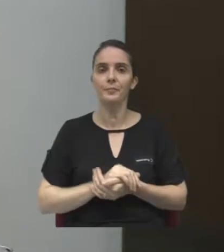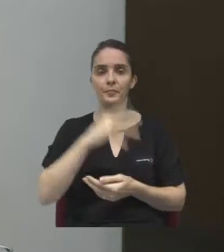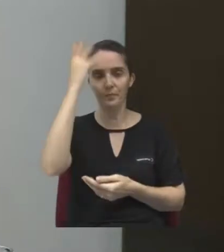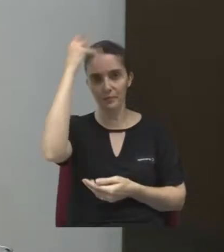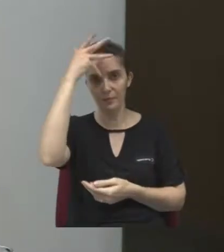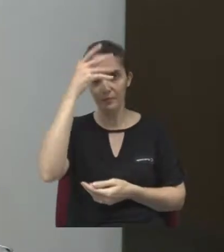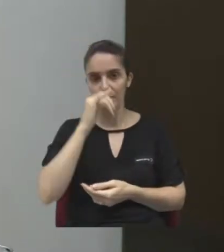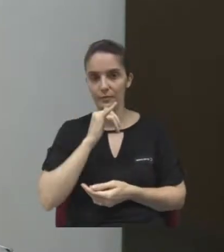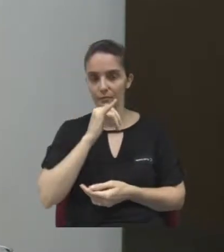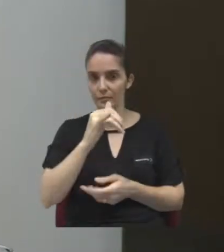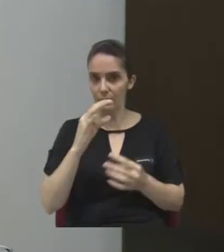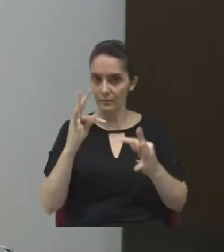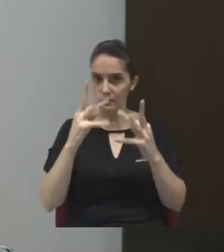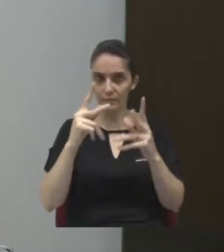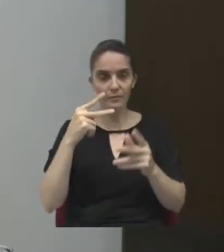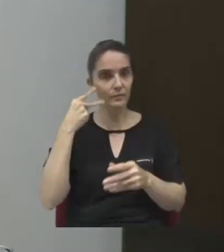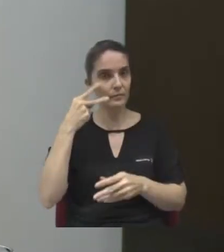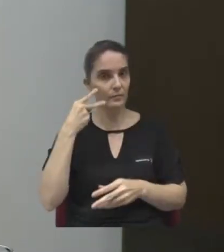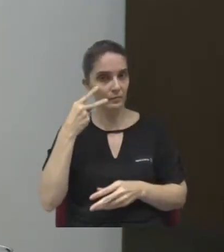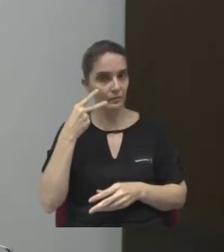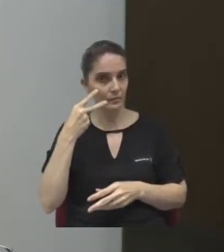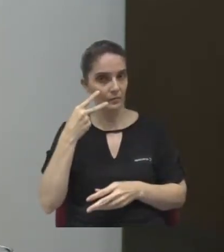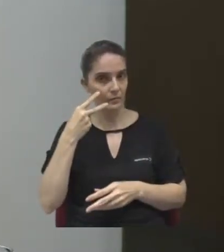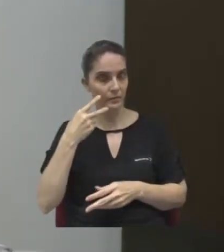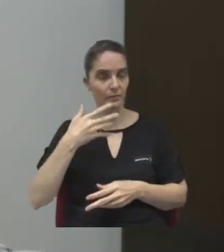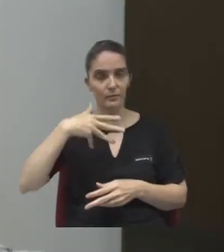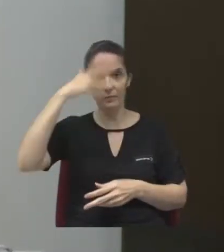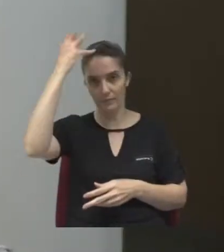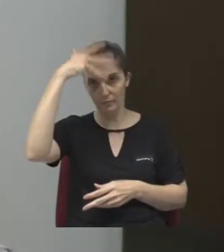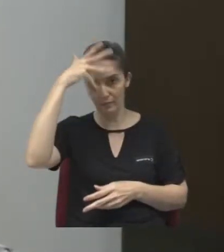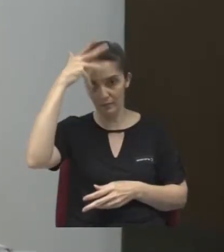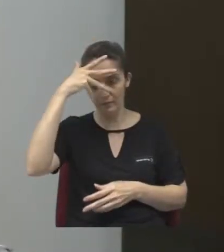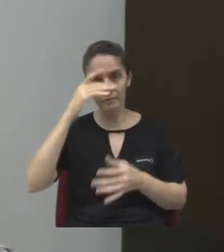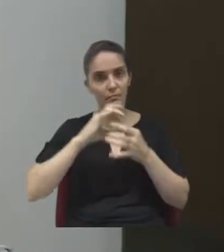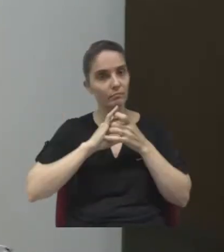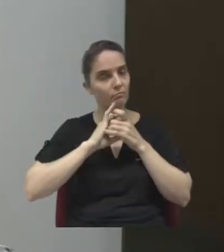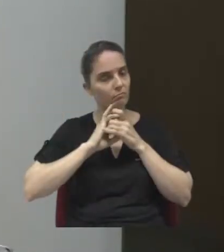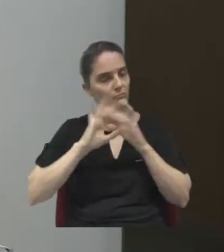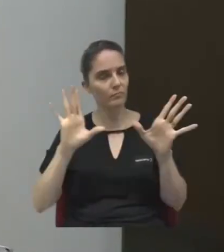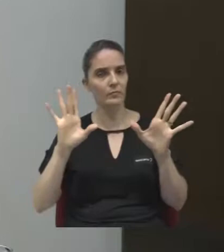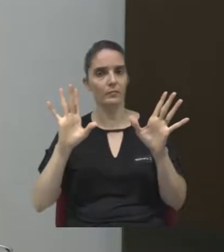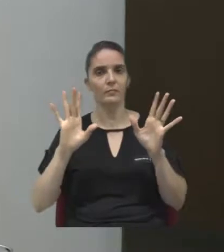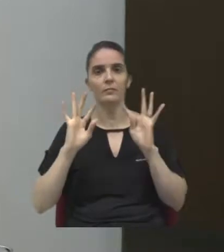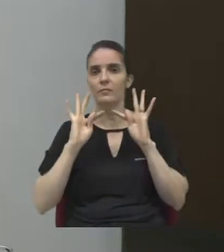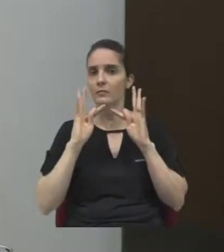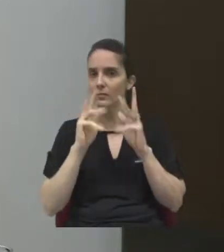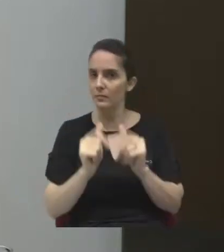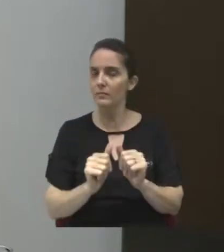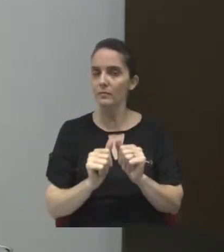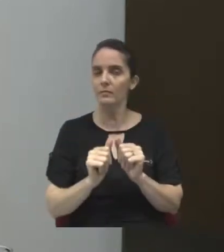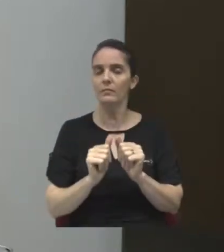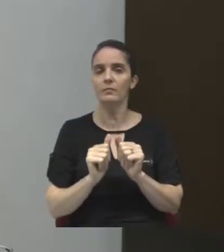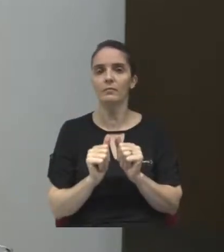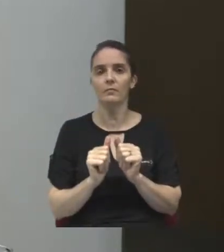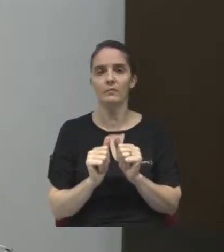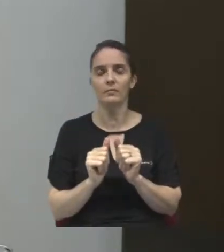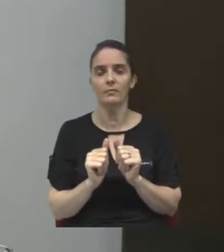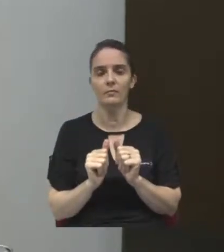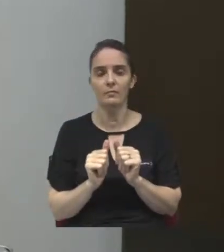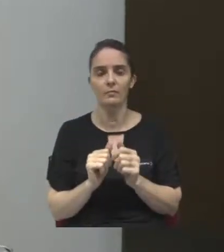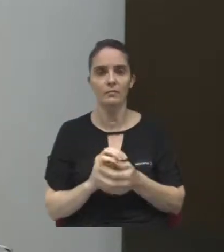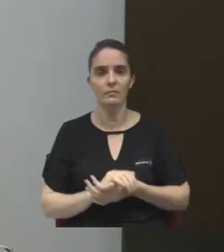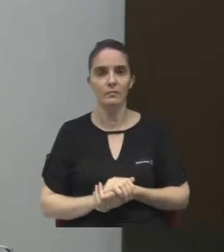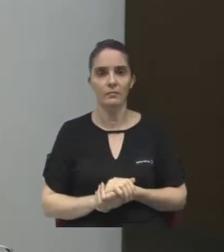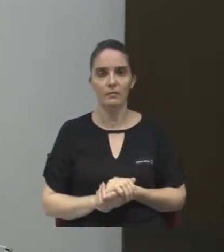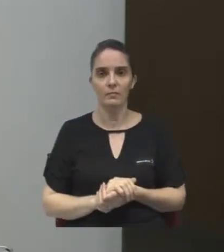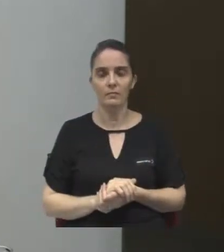os vereadores e vereadoras que estou à disposição de todos para exatamente tentar